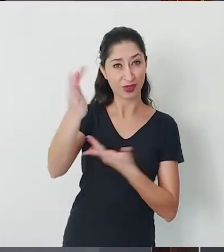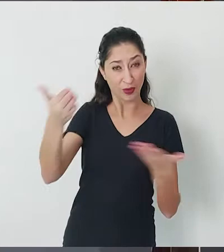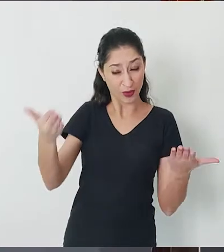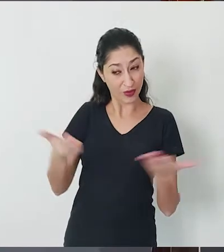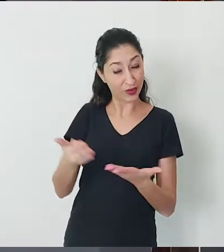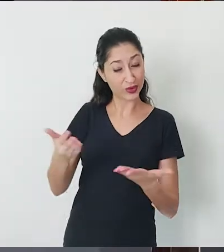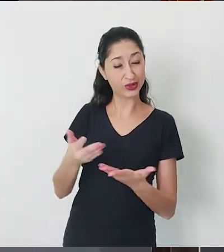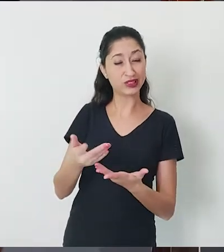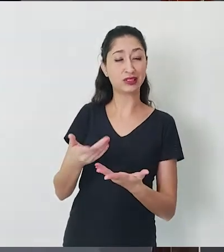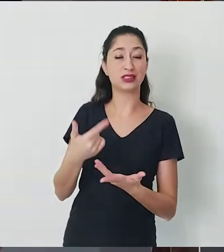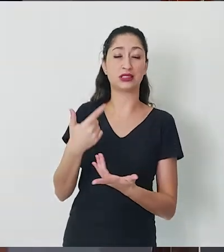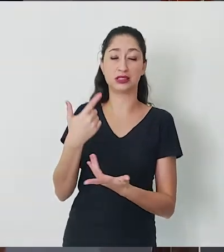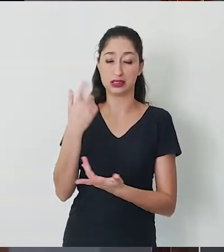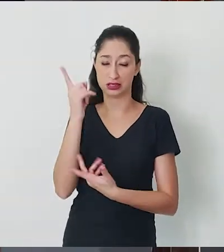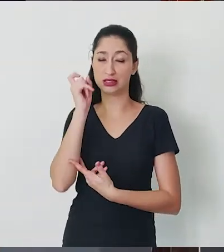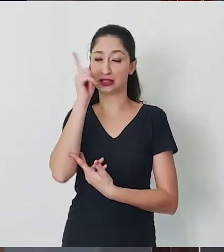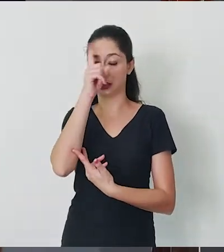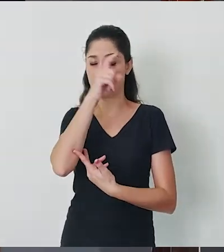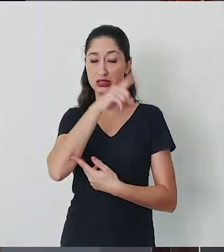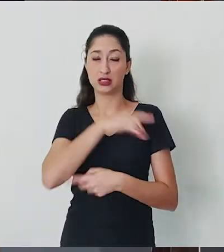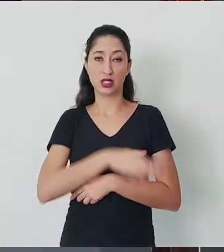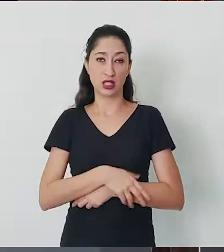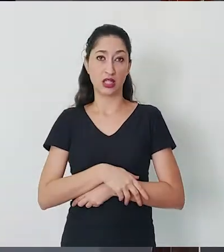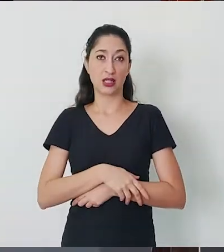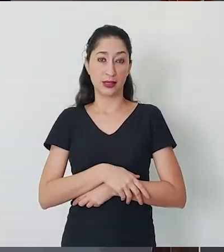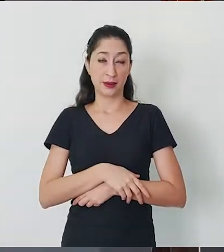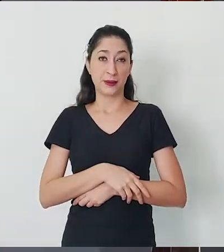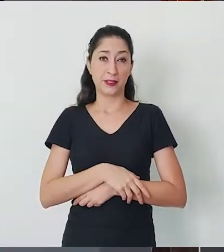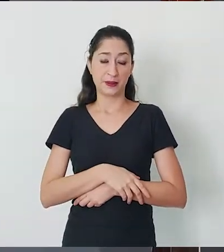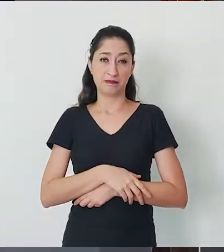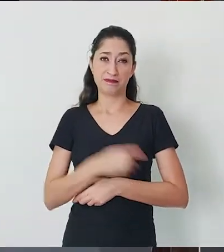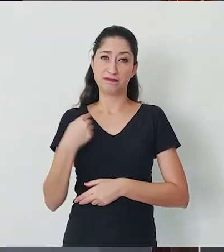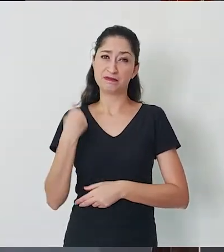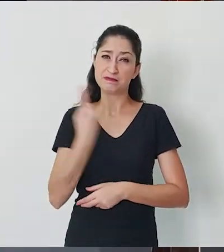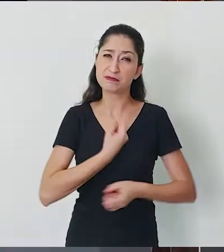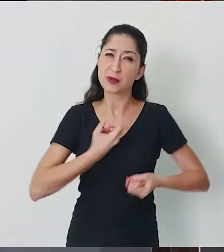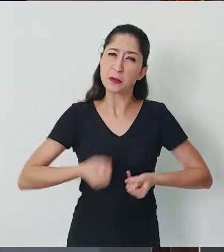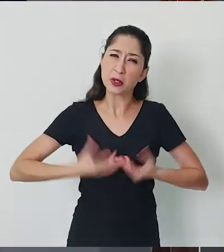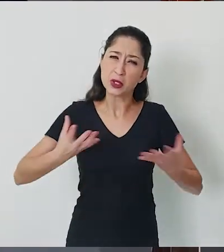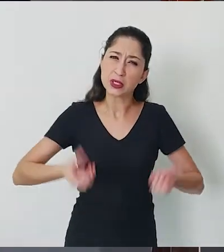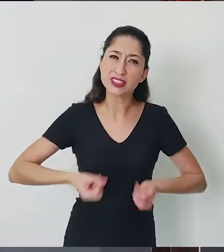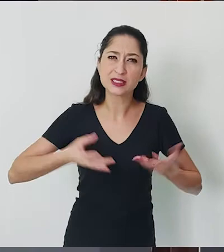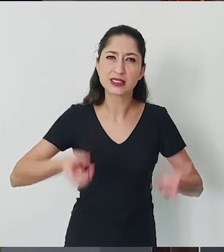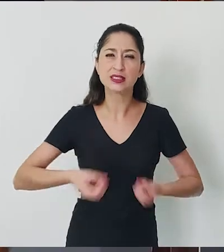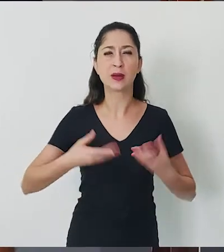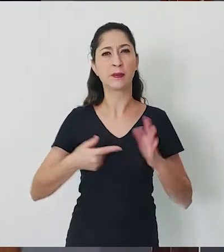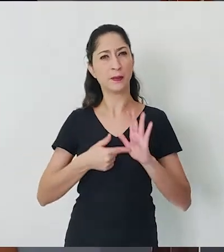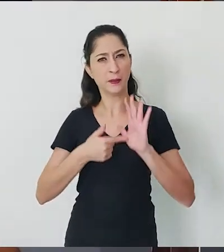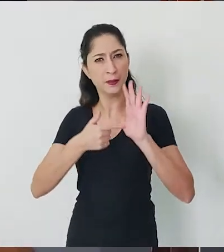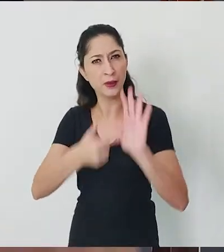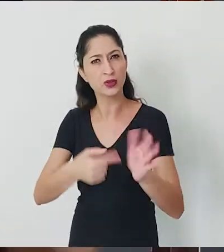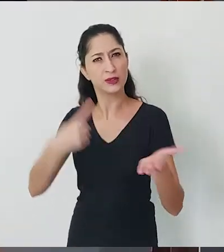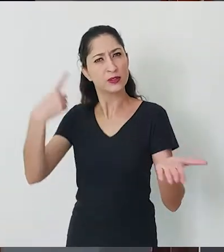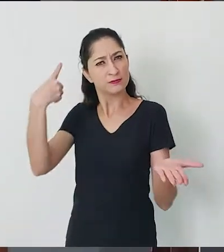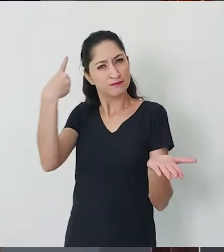esperança, que é o que está muito difícil nos dias de hoje. A gente traz